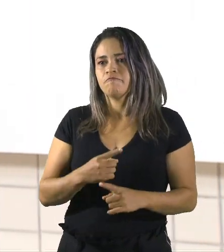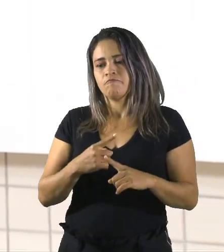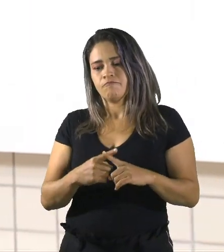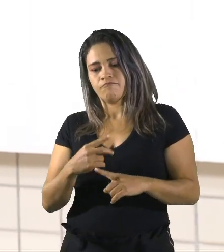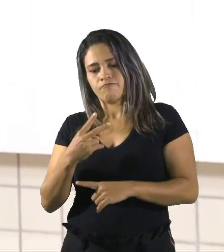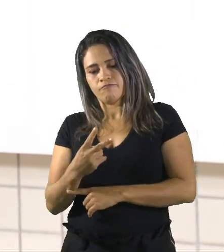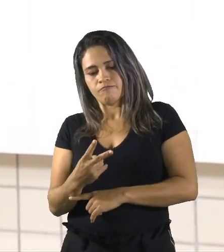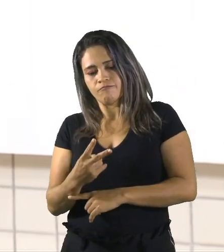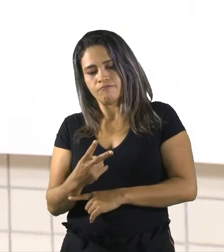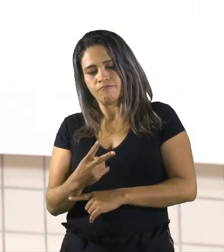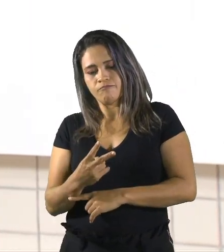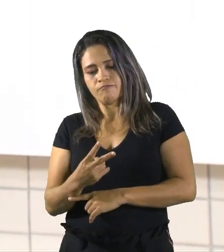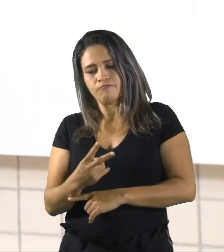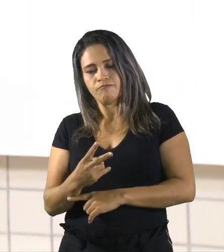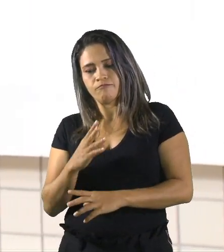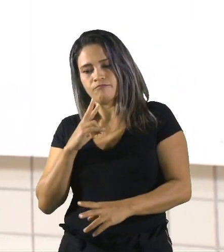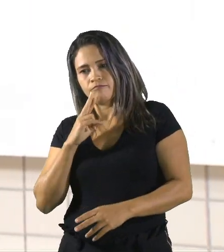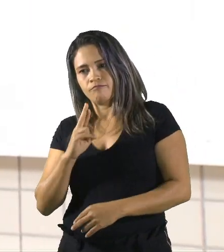são